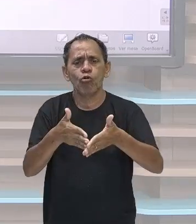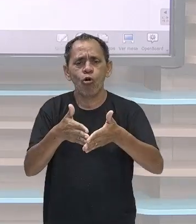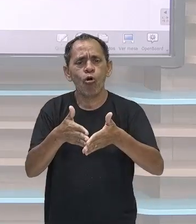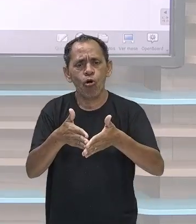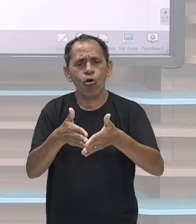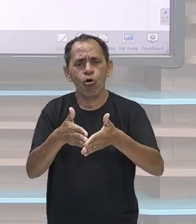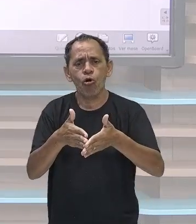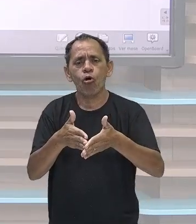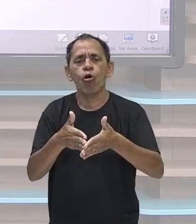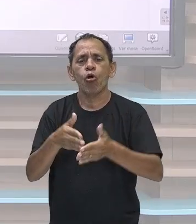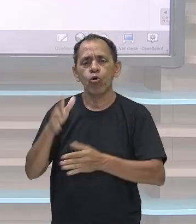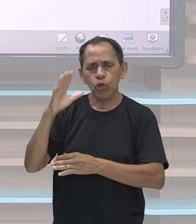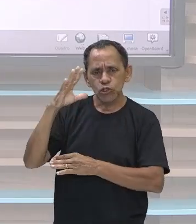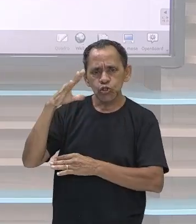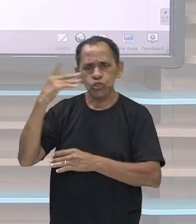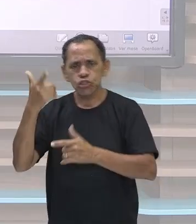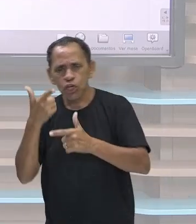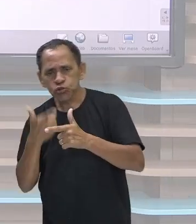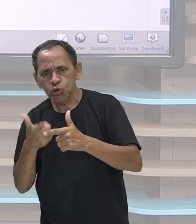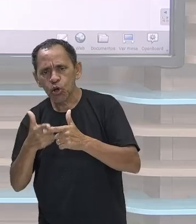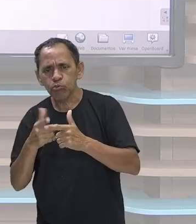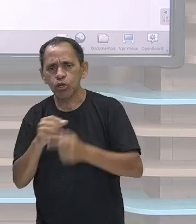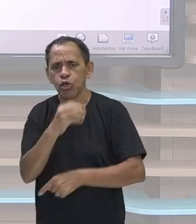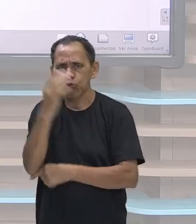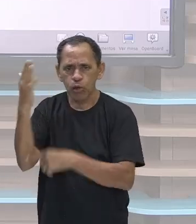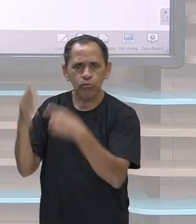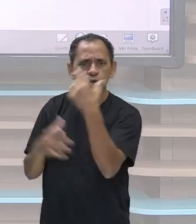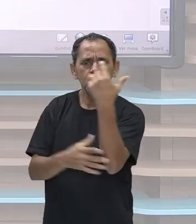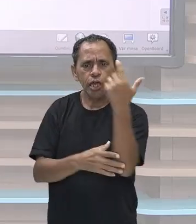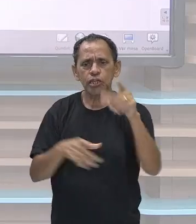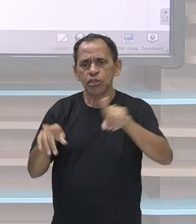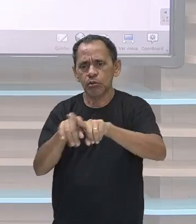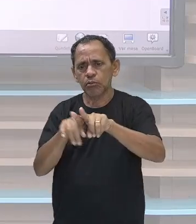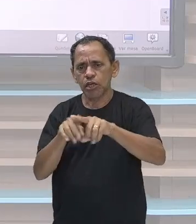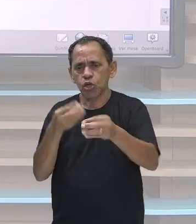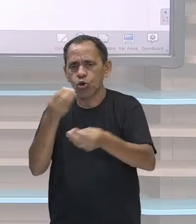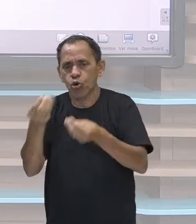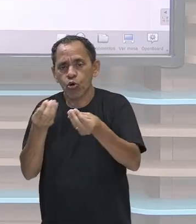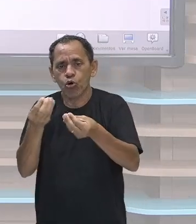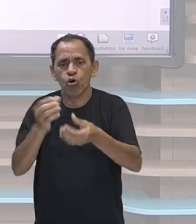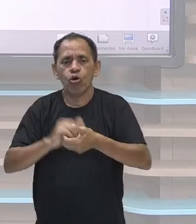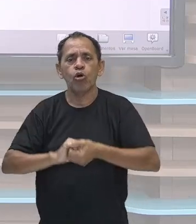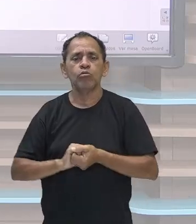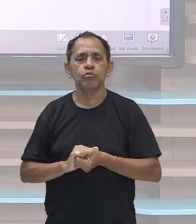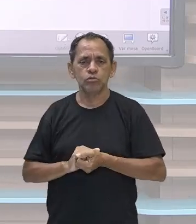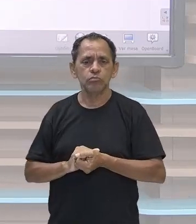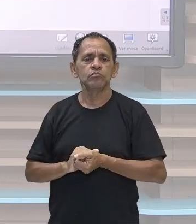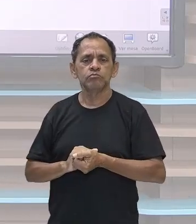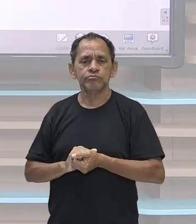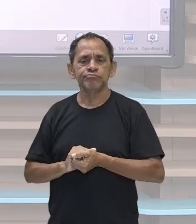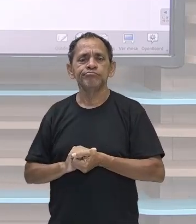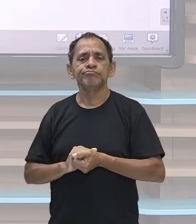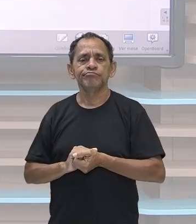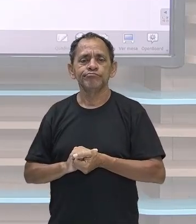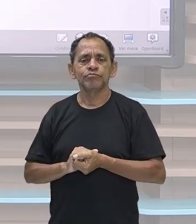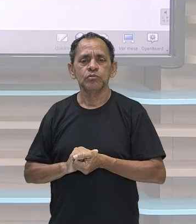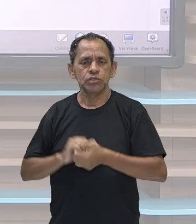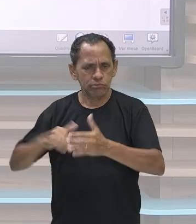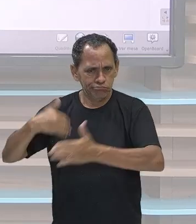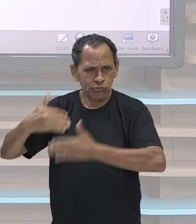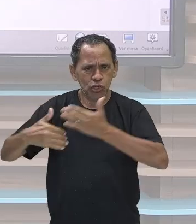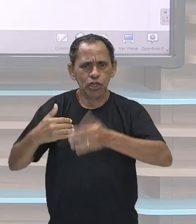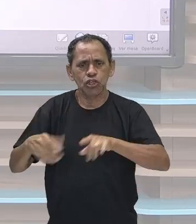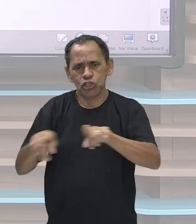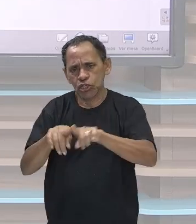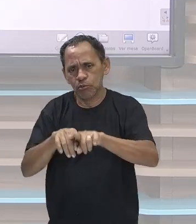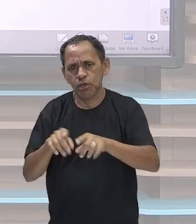nas soluções para o meio ambiente, né, para resolver esses problemas que vêm se agravando cada vez mais. Mas aí a gente não está falando só questões